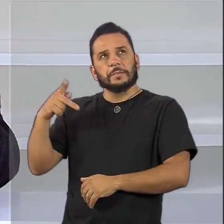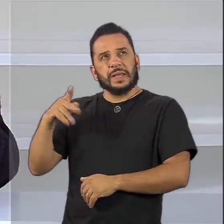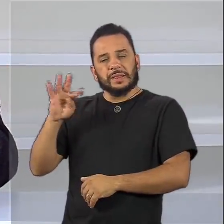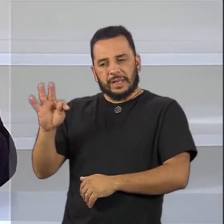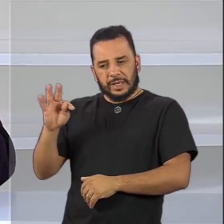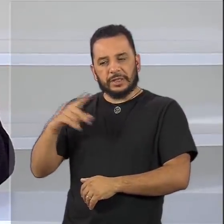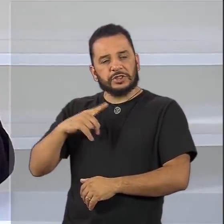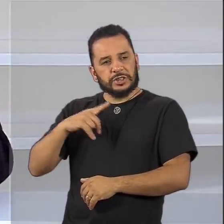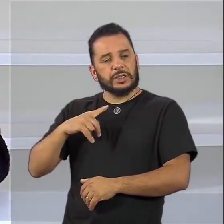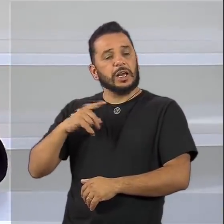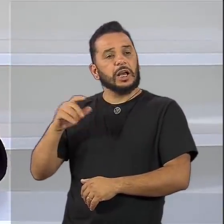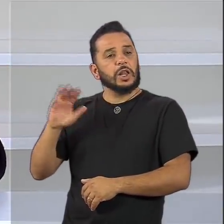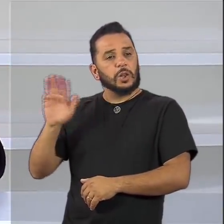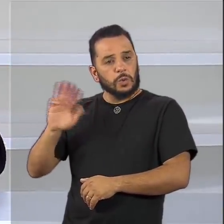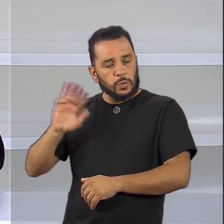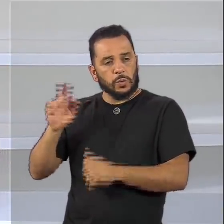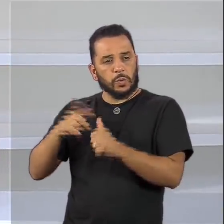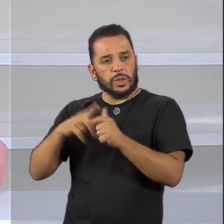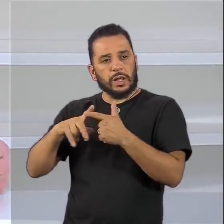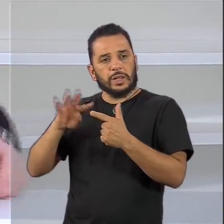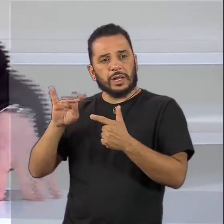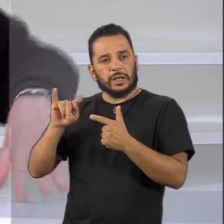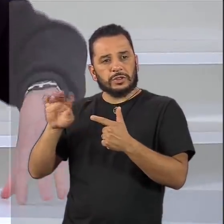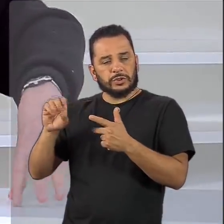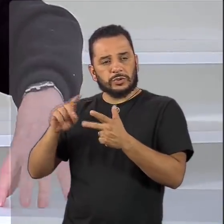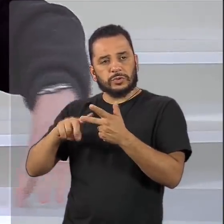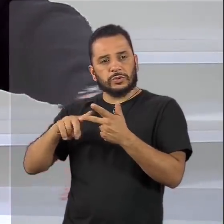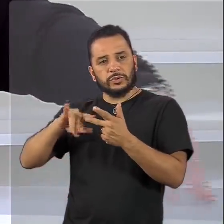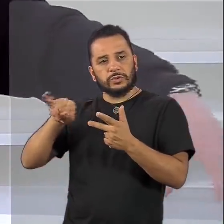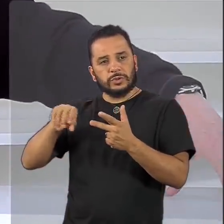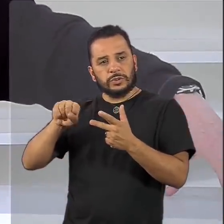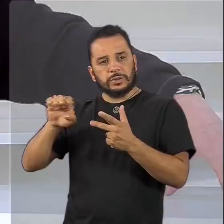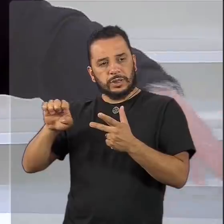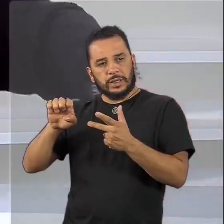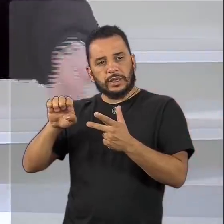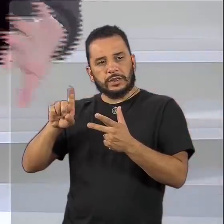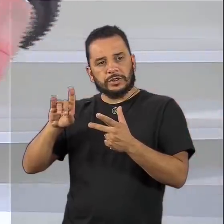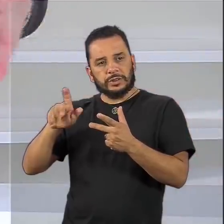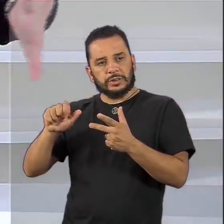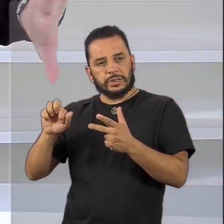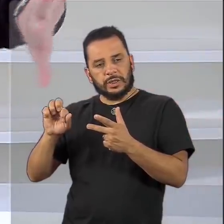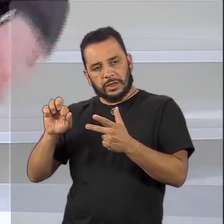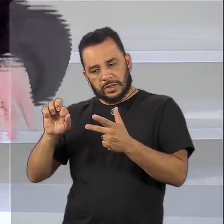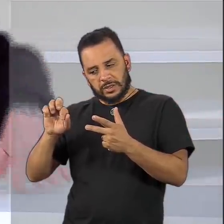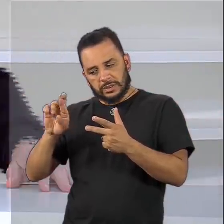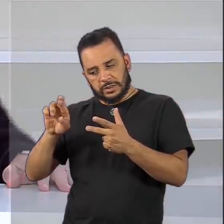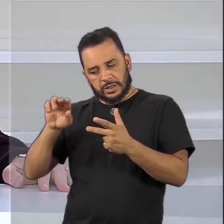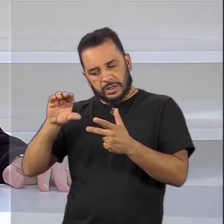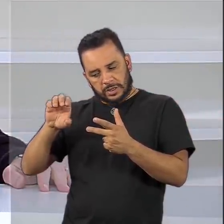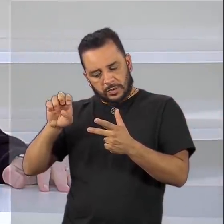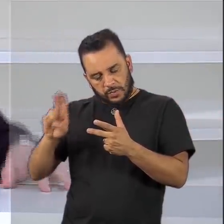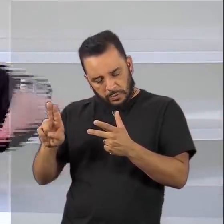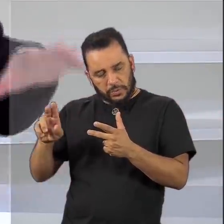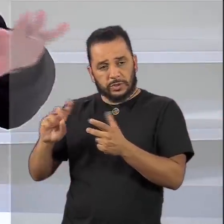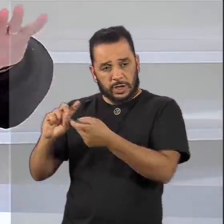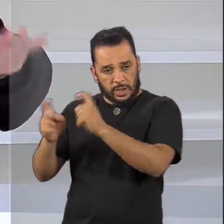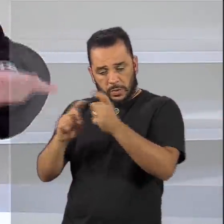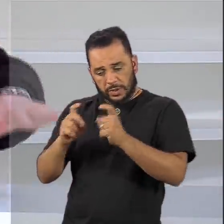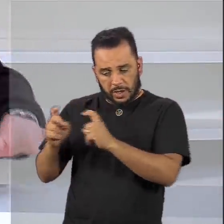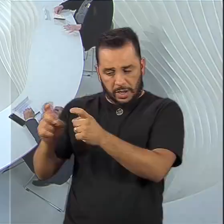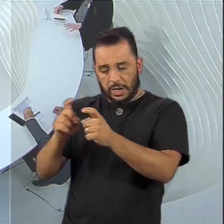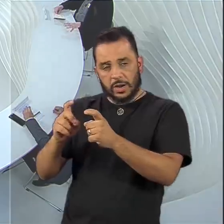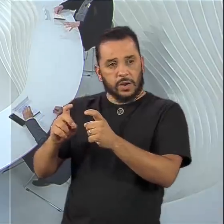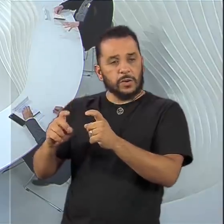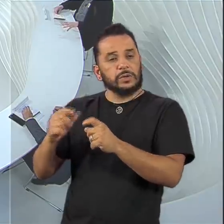Tarso Genro, o Marco Aurélio Garcia e o Zé Dirceu. E fizeram uma reunião à parte, numa mesa separada, e ao fundo tocava